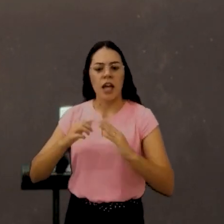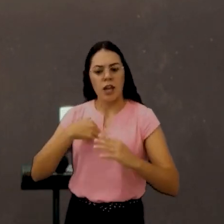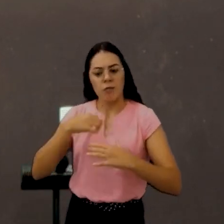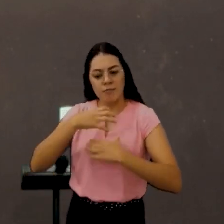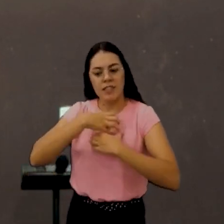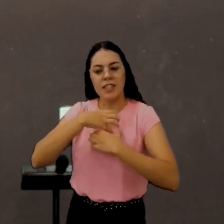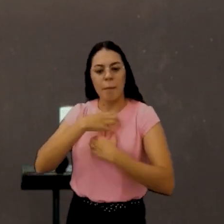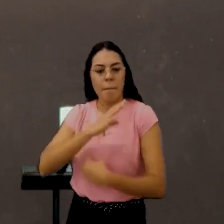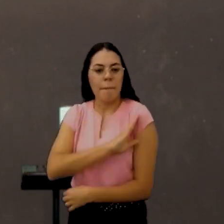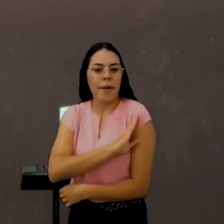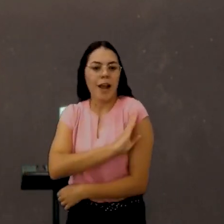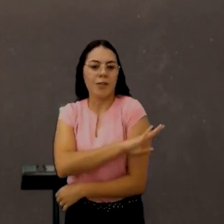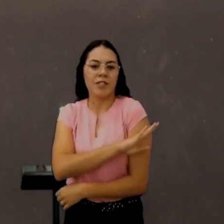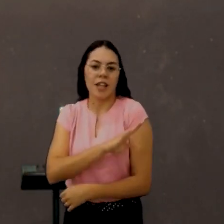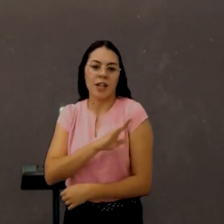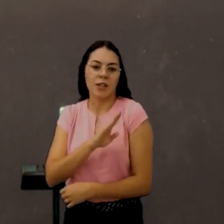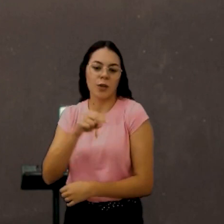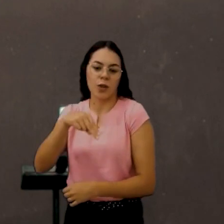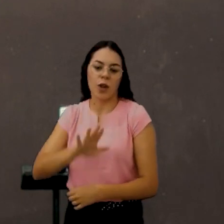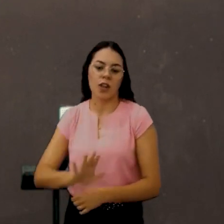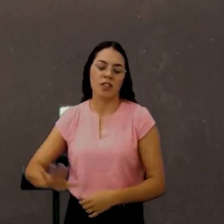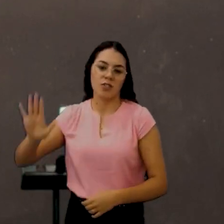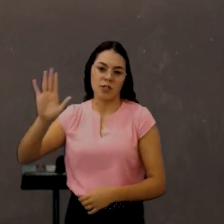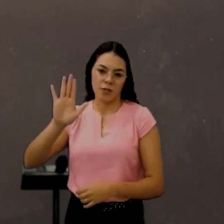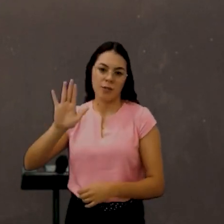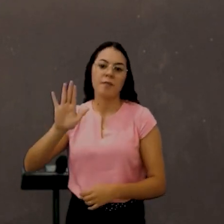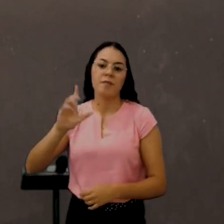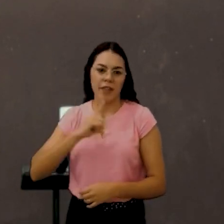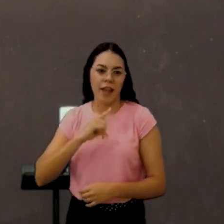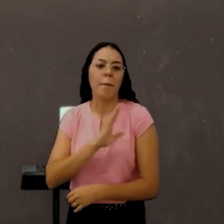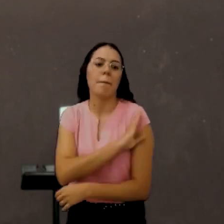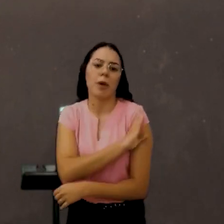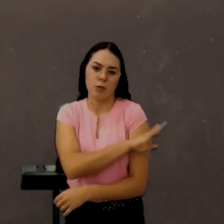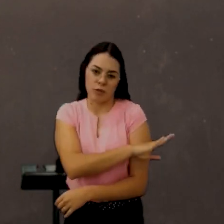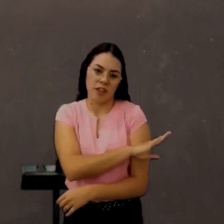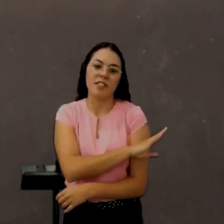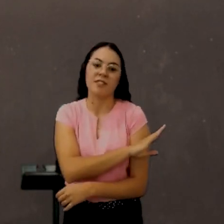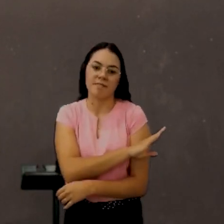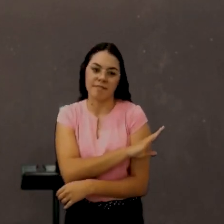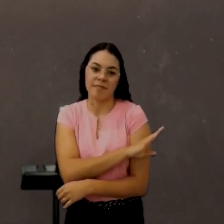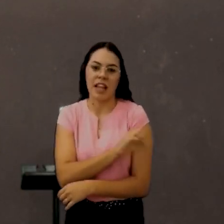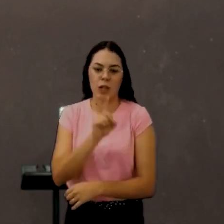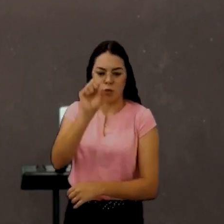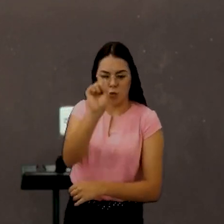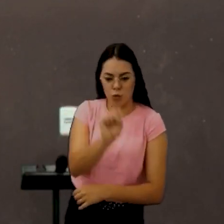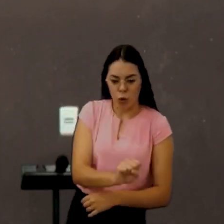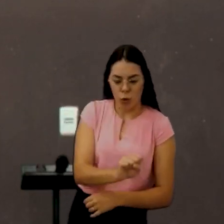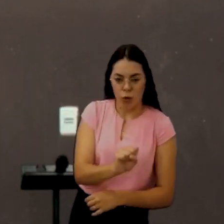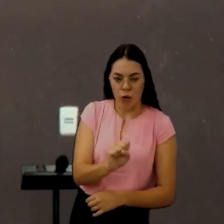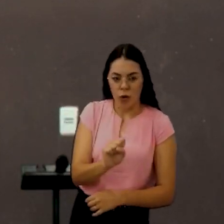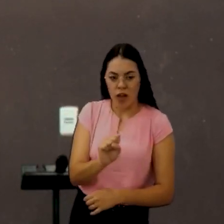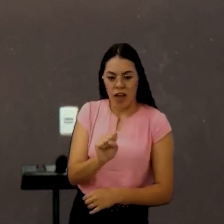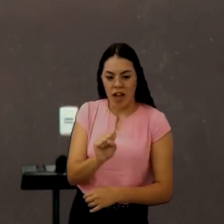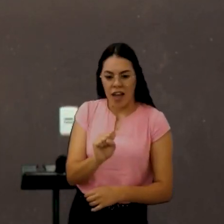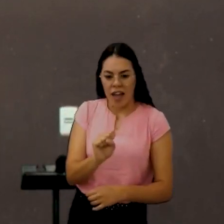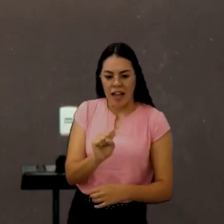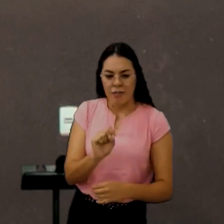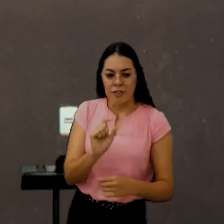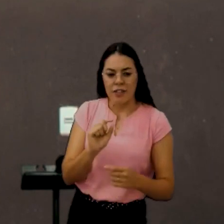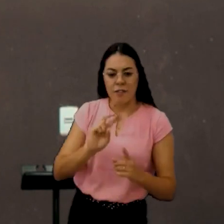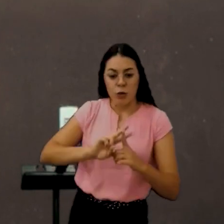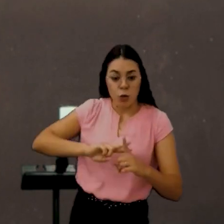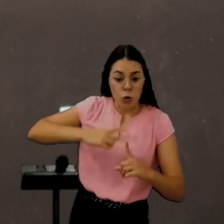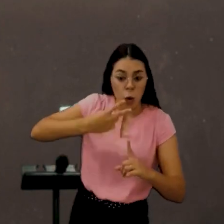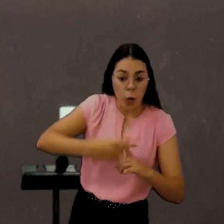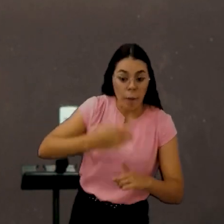o preconceito sim contra o nordestino. Existe sim esse preconceito. Muitas vezes você acaba tendo que fazer o dobro do que os outros fazem para você